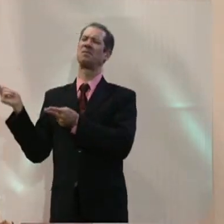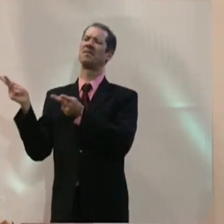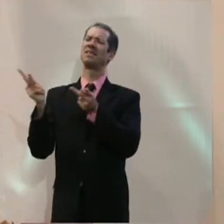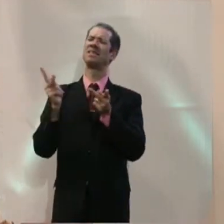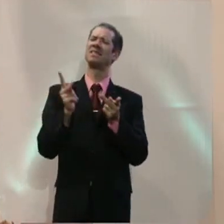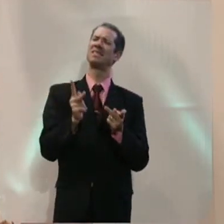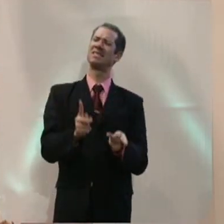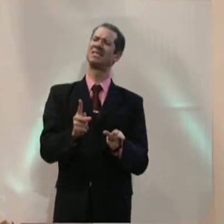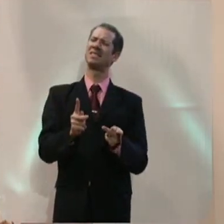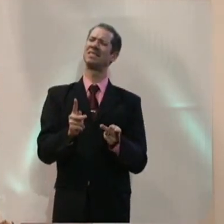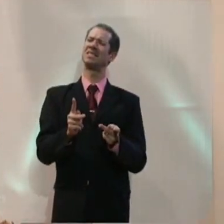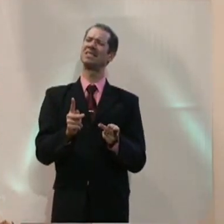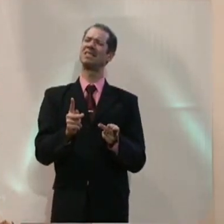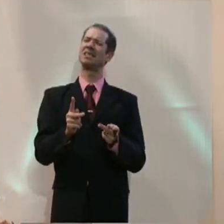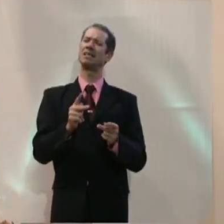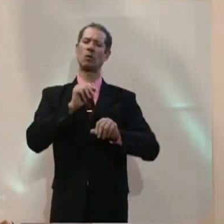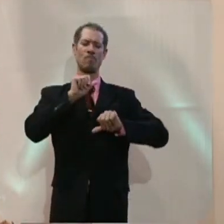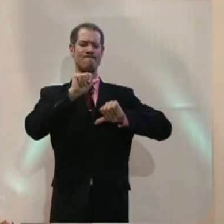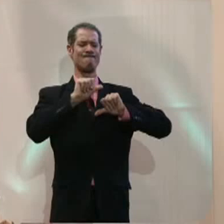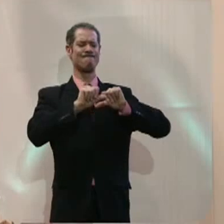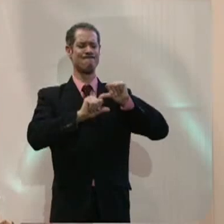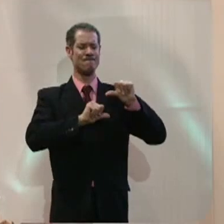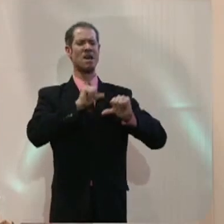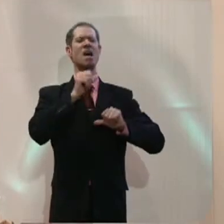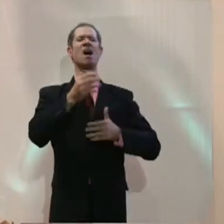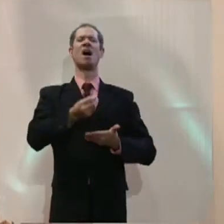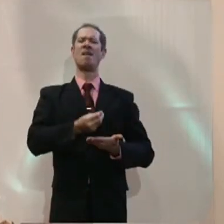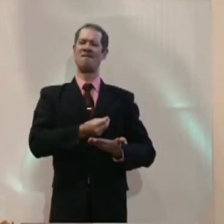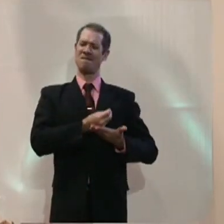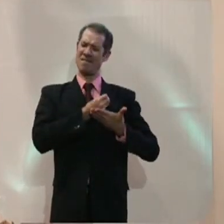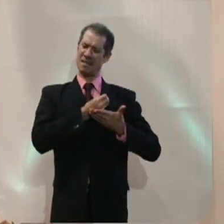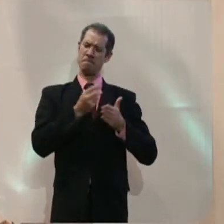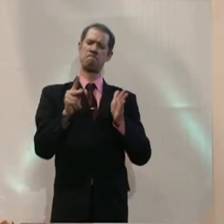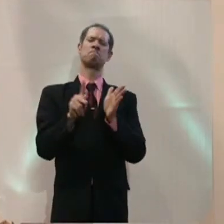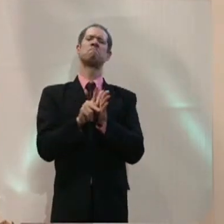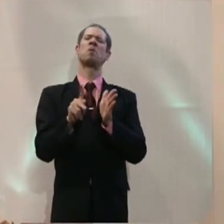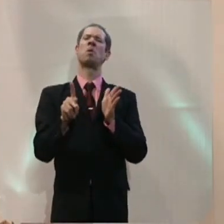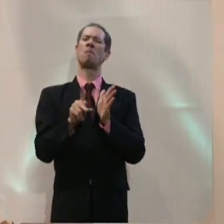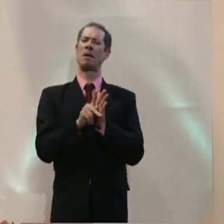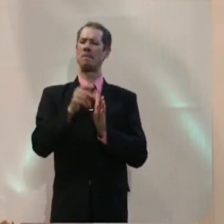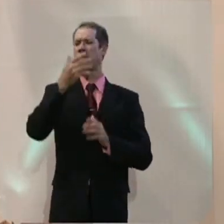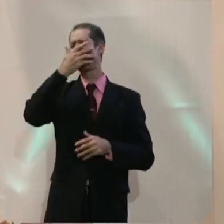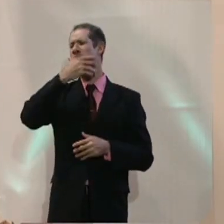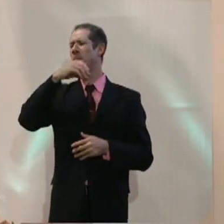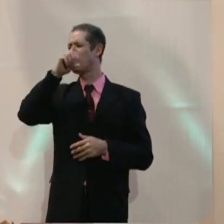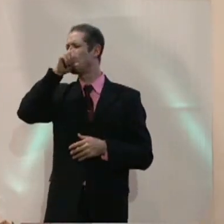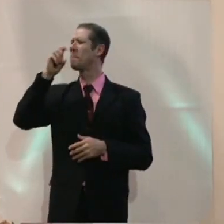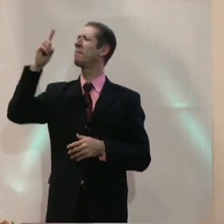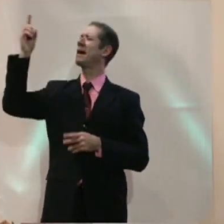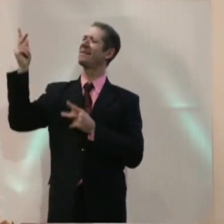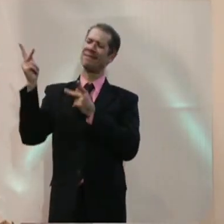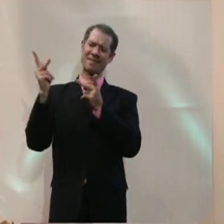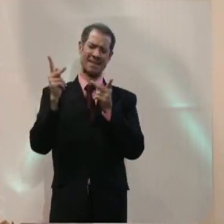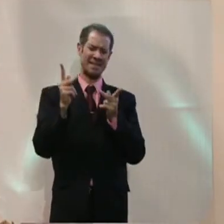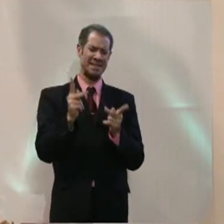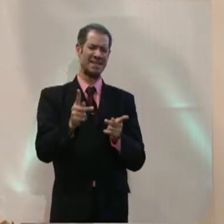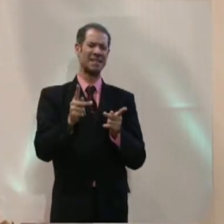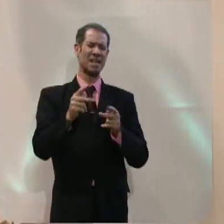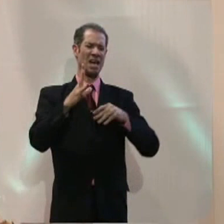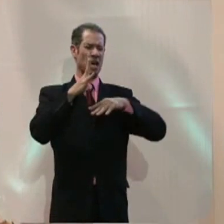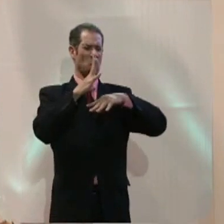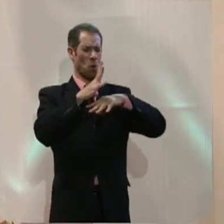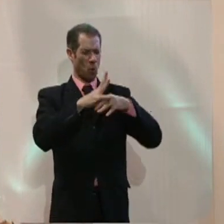filhos com uma reinvenção, Senhor, da própria vida. Ó Pai, visita os teus filhos,